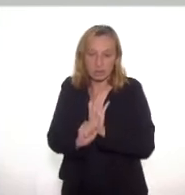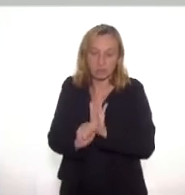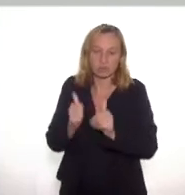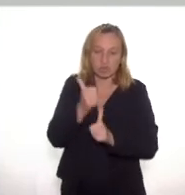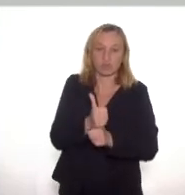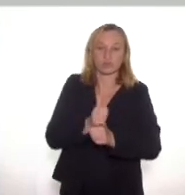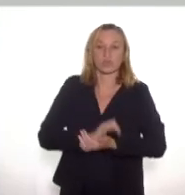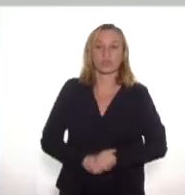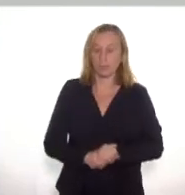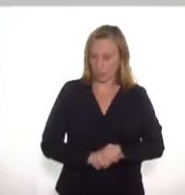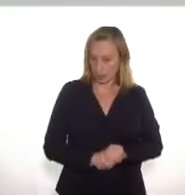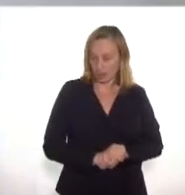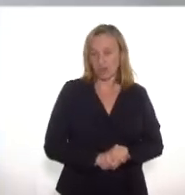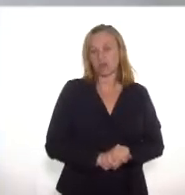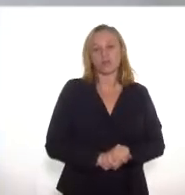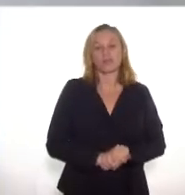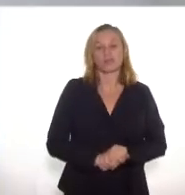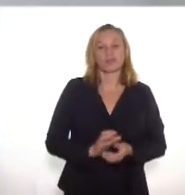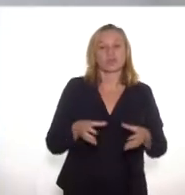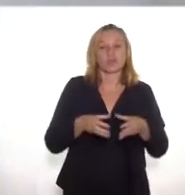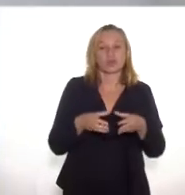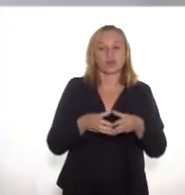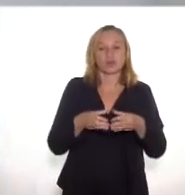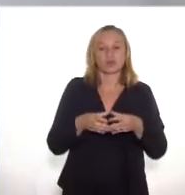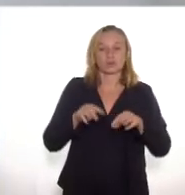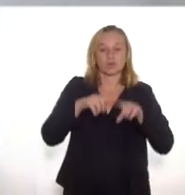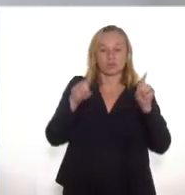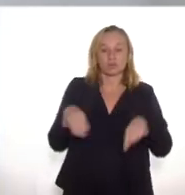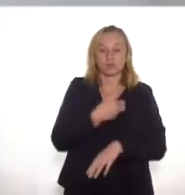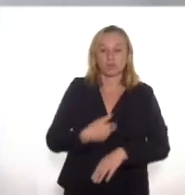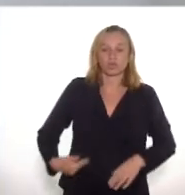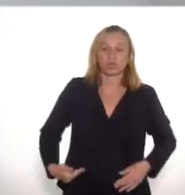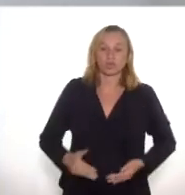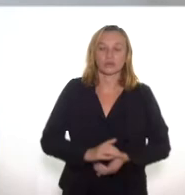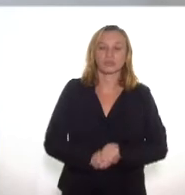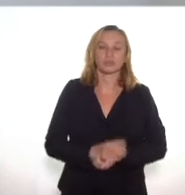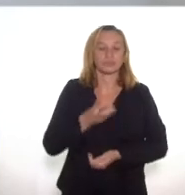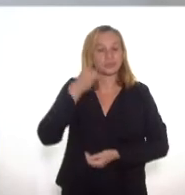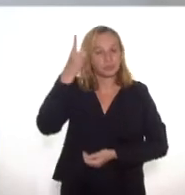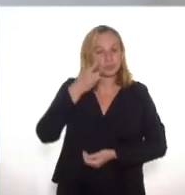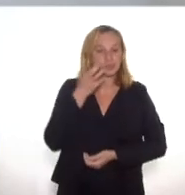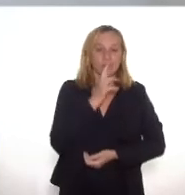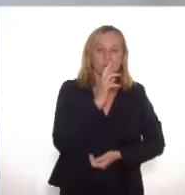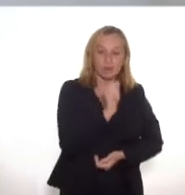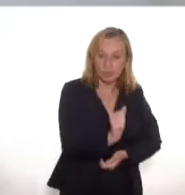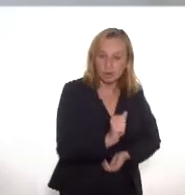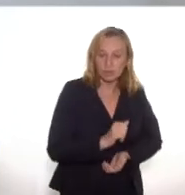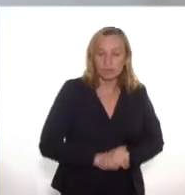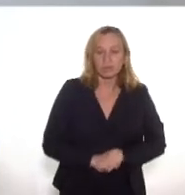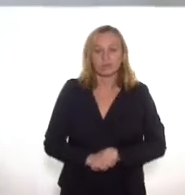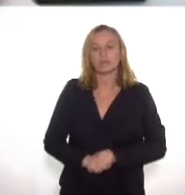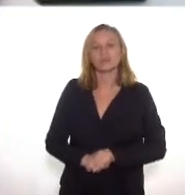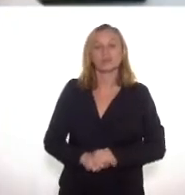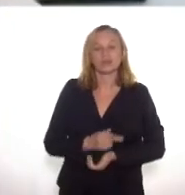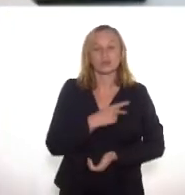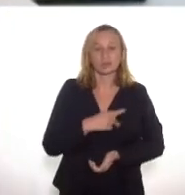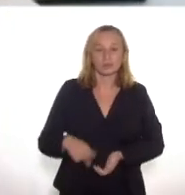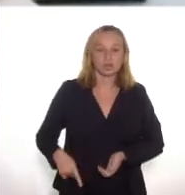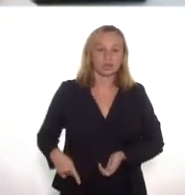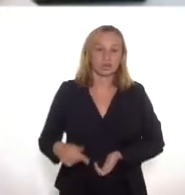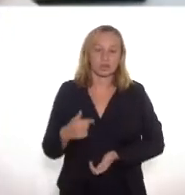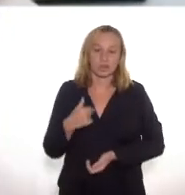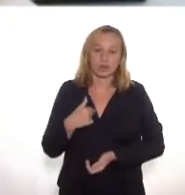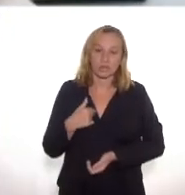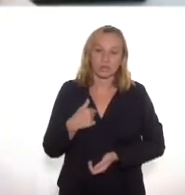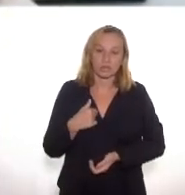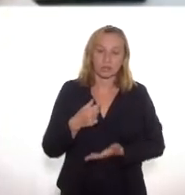redação. Pela Comissão de Servidores Públicos, deputado Rodrigo Amorim. Presidente, eu sou o autor, mas